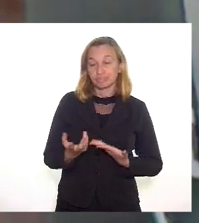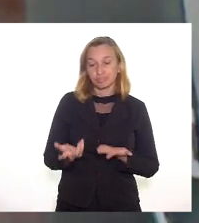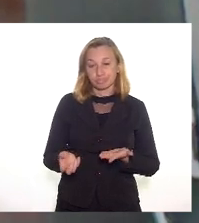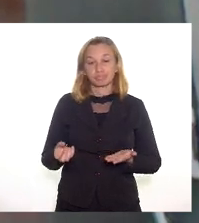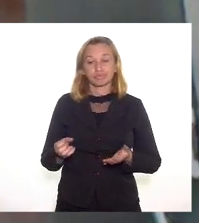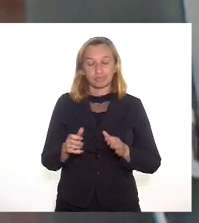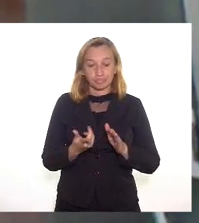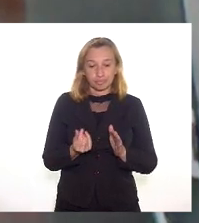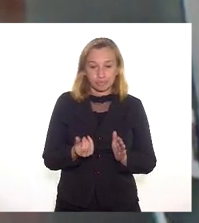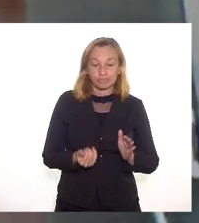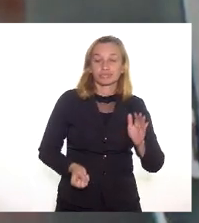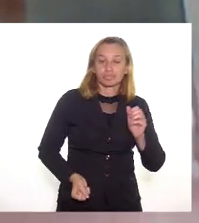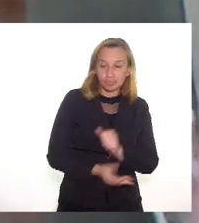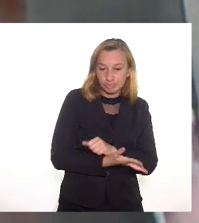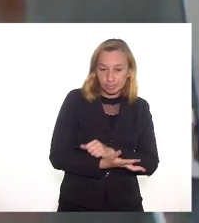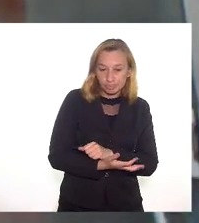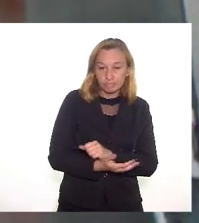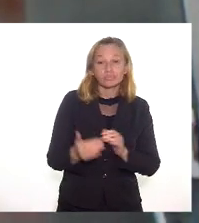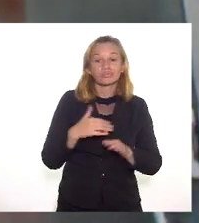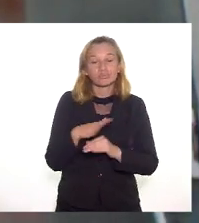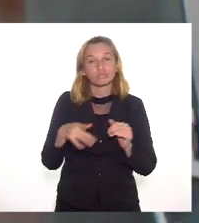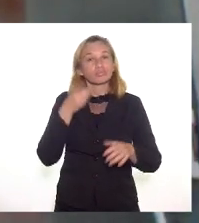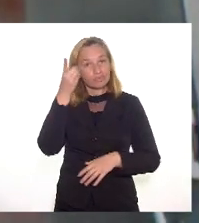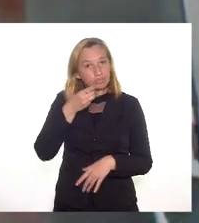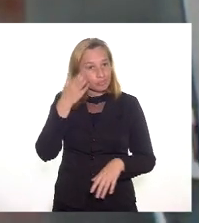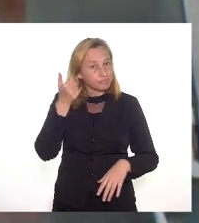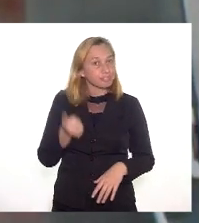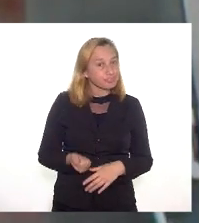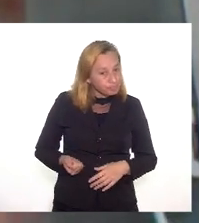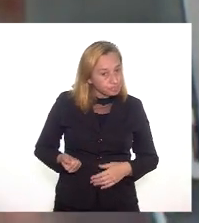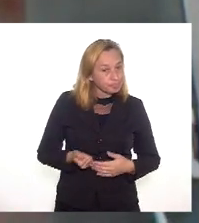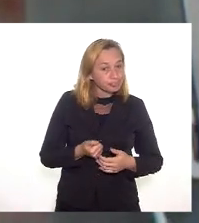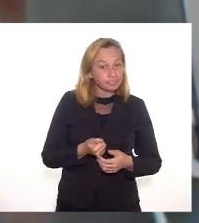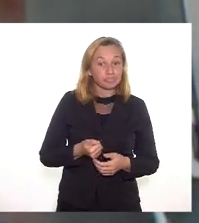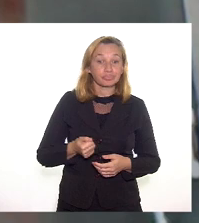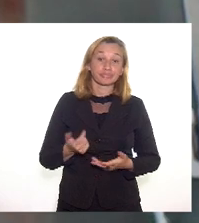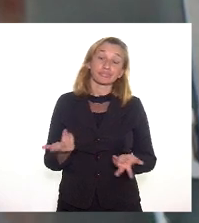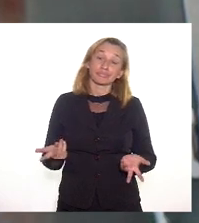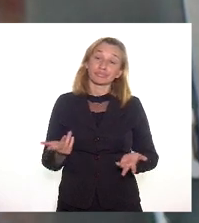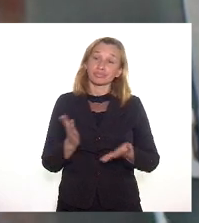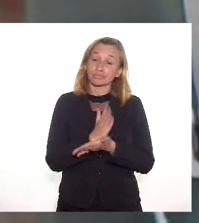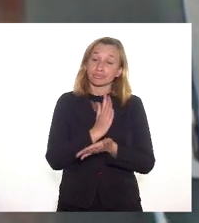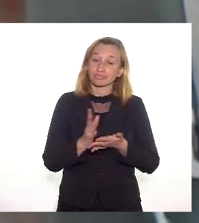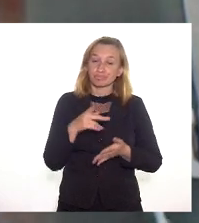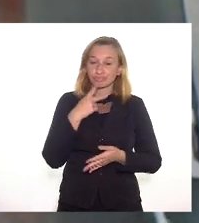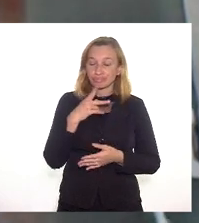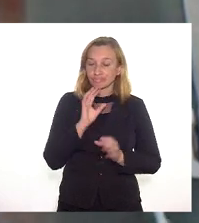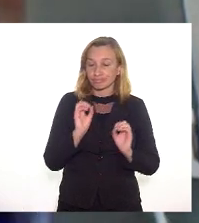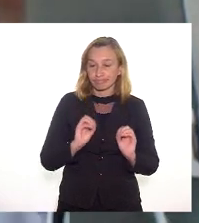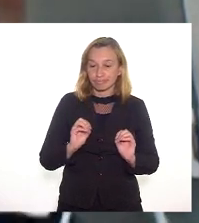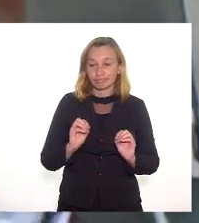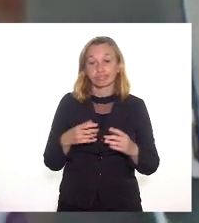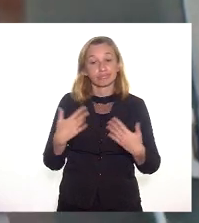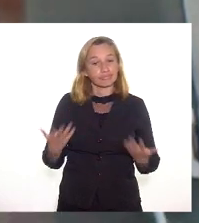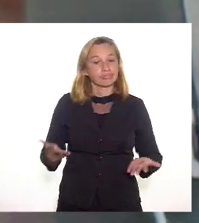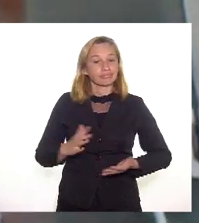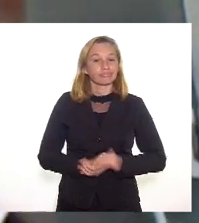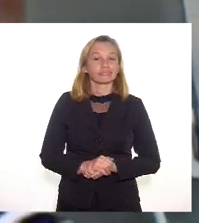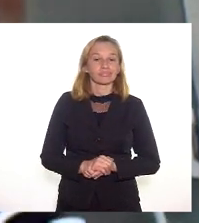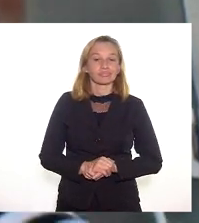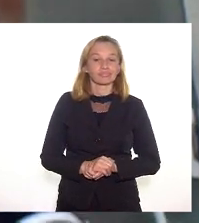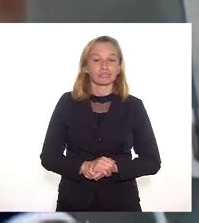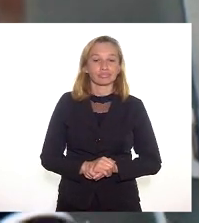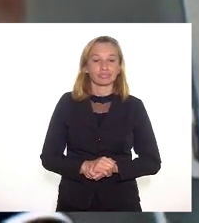foi noticiado nos jornais, que todos os deputados sabem disso. Muitos nem colocam isso em cheque porque tem medo de falar. Como eu não tenho medo de falar,